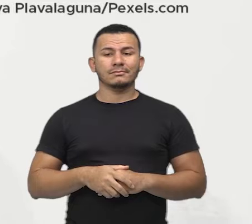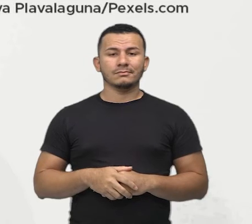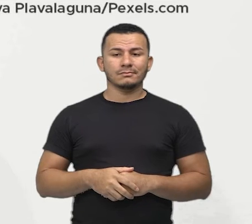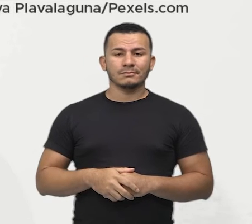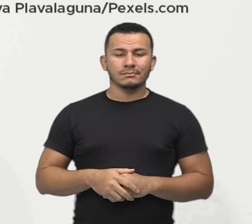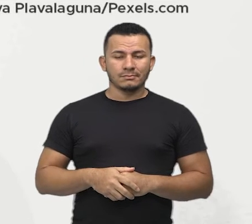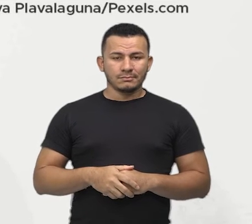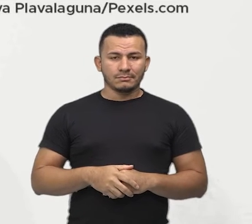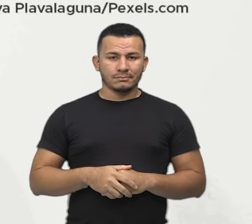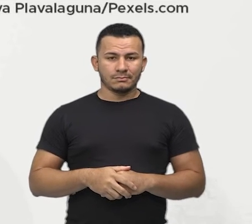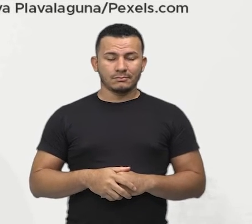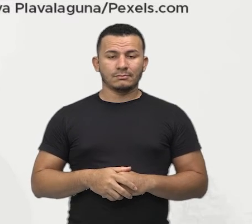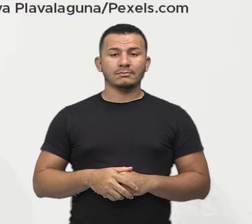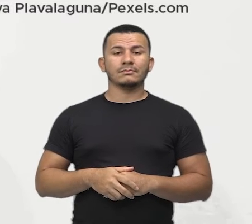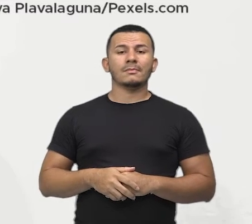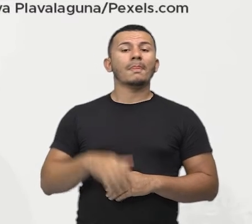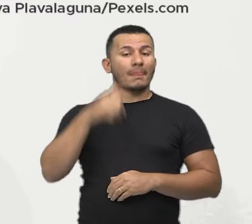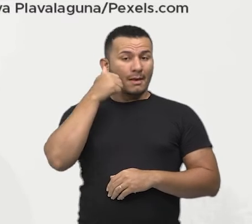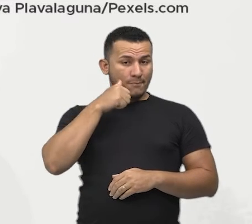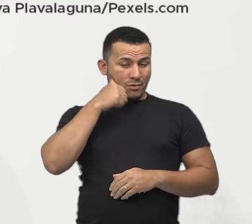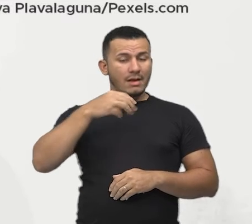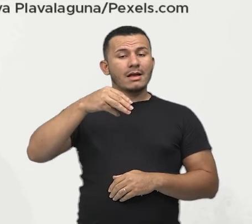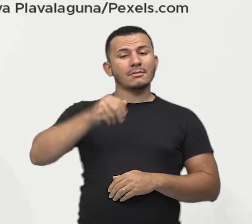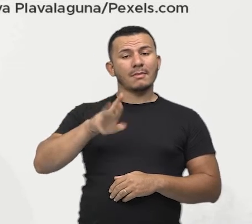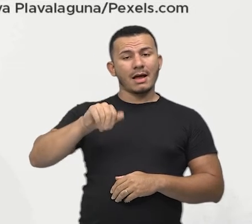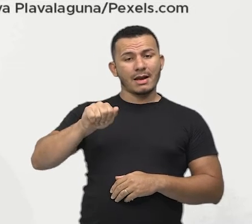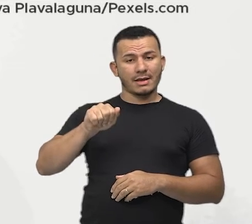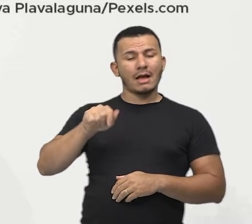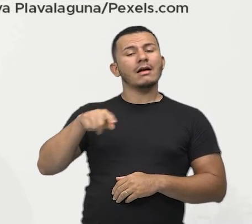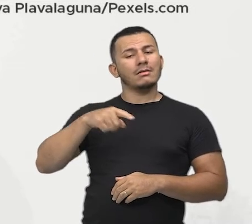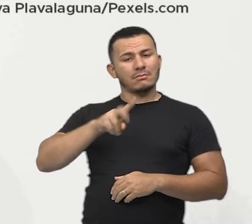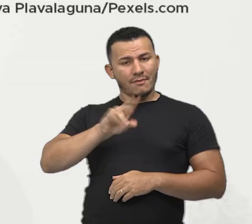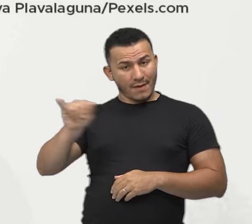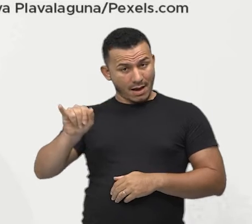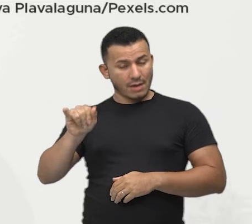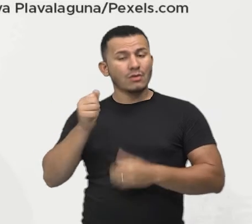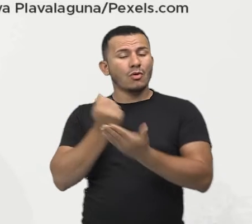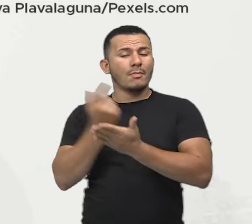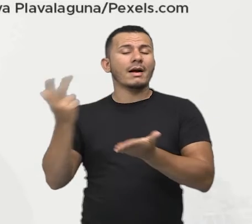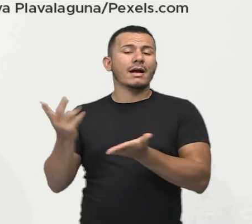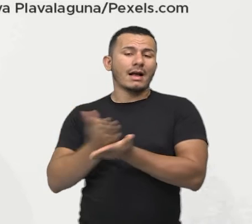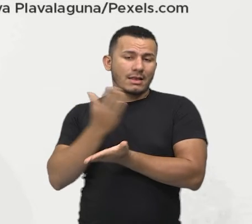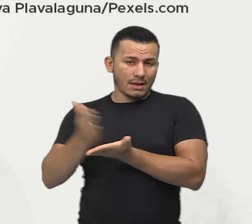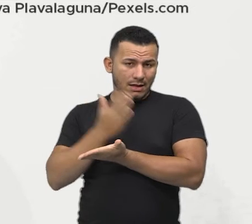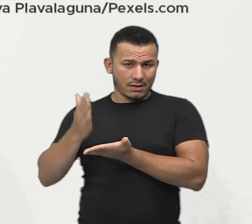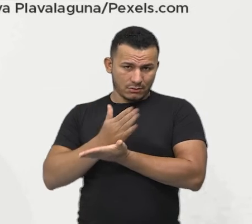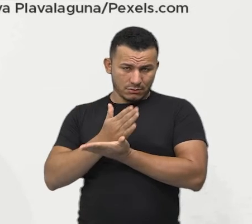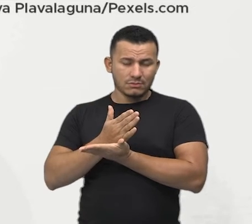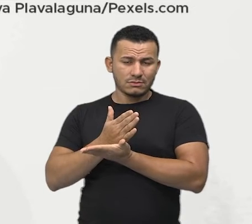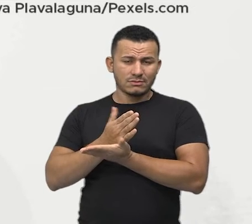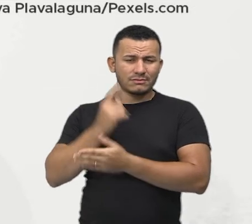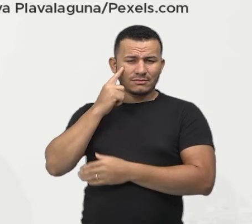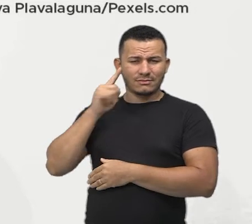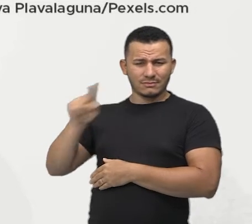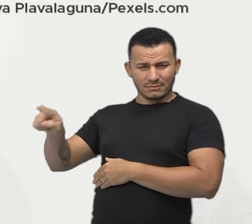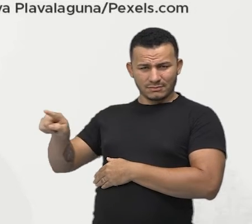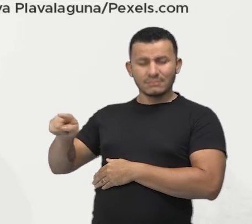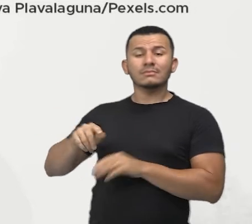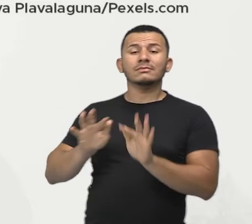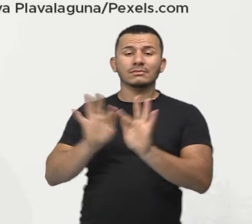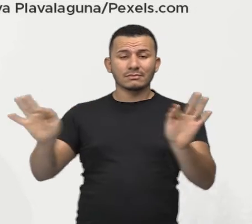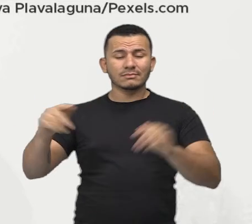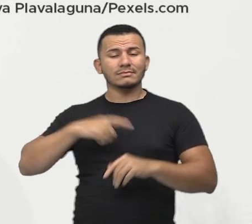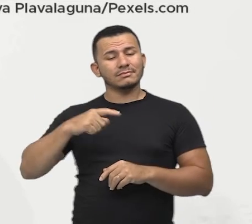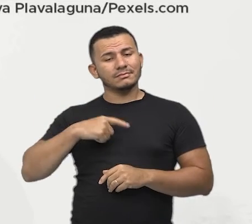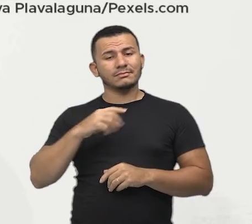oração. Colocando aí para vocês, olha só. Maria irá comprar um caderno. Observem que aqui eu tenho